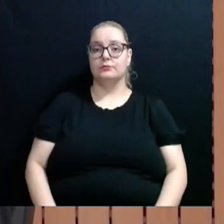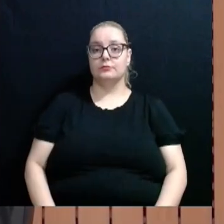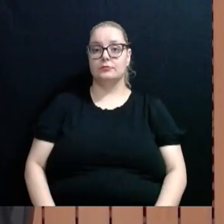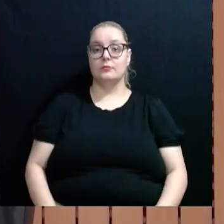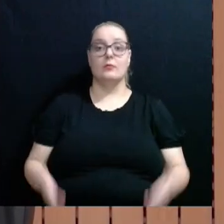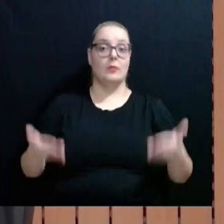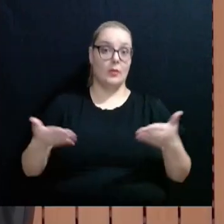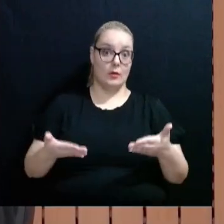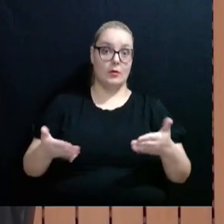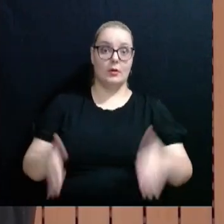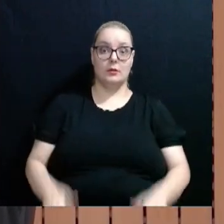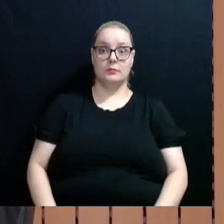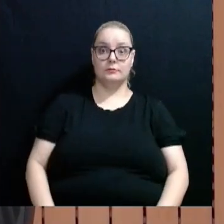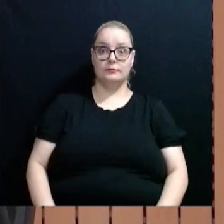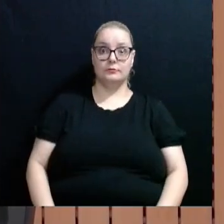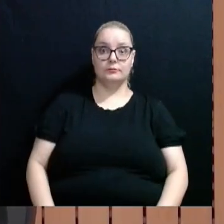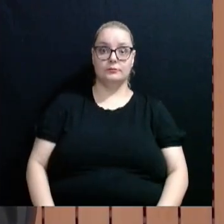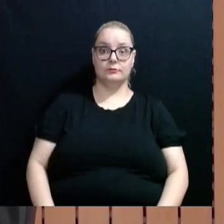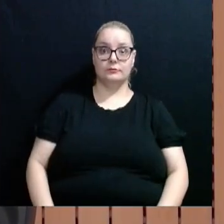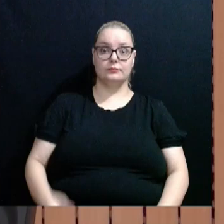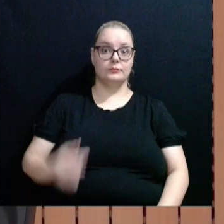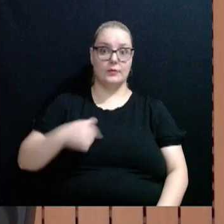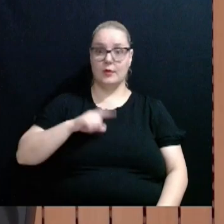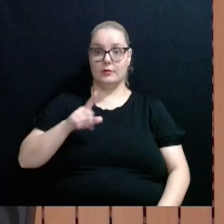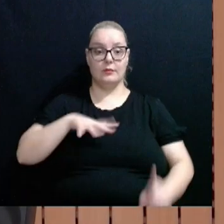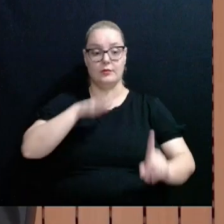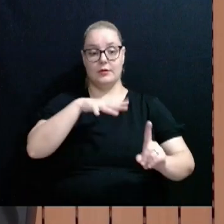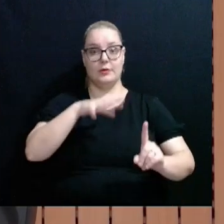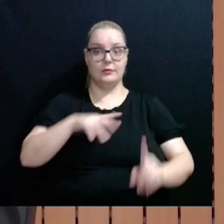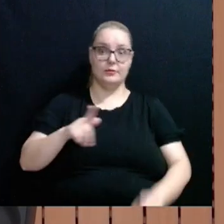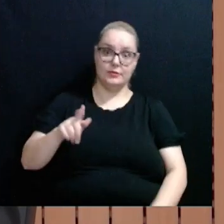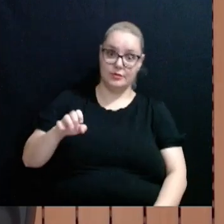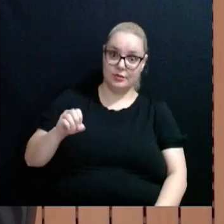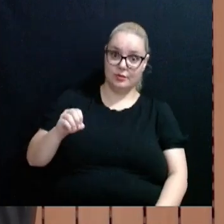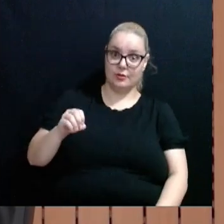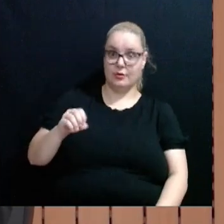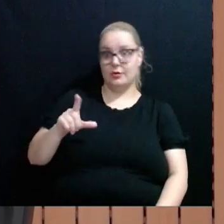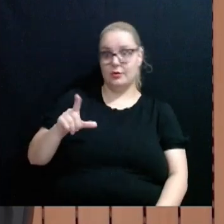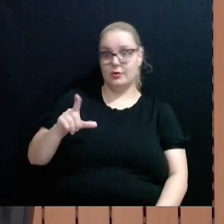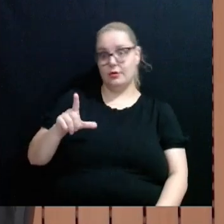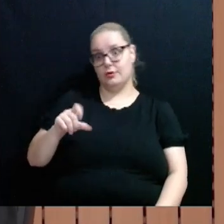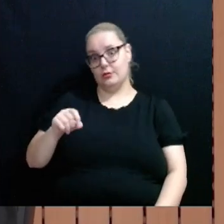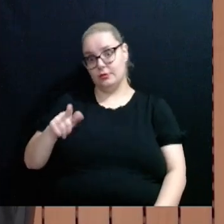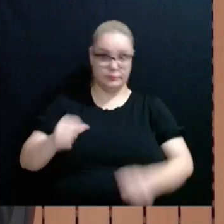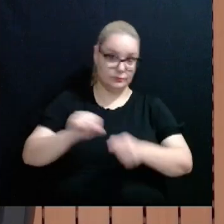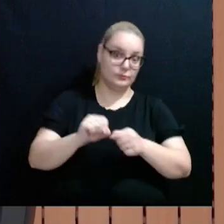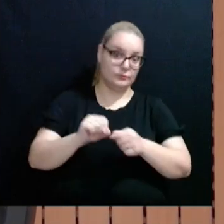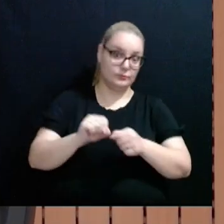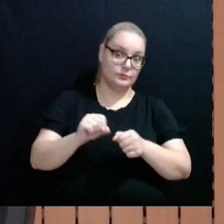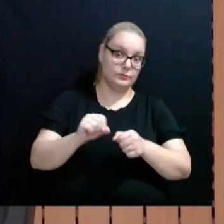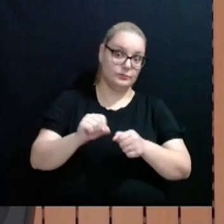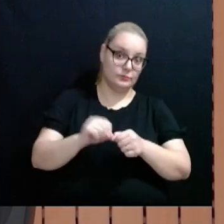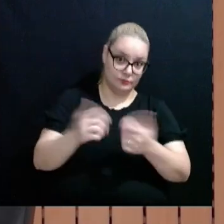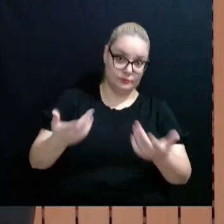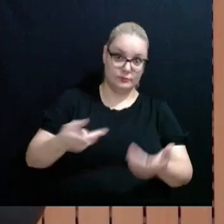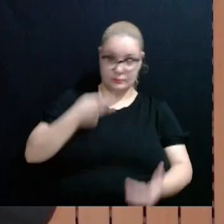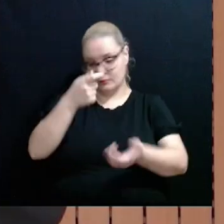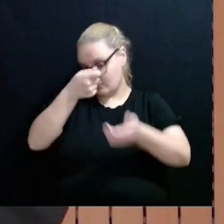sou hidrogeólogo, né, para fazer uma afirmação de que